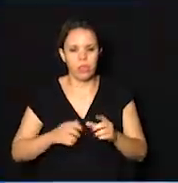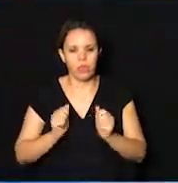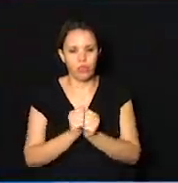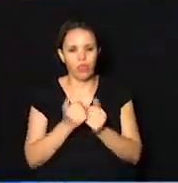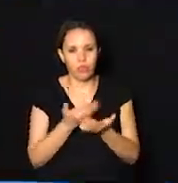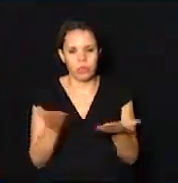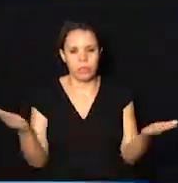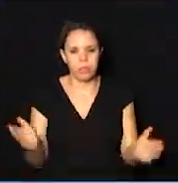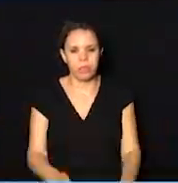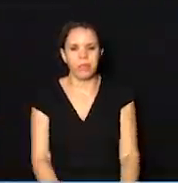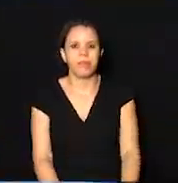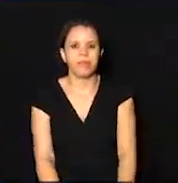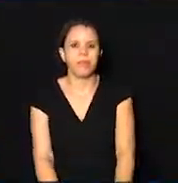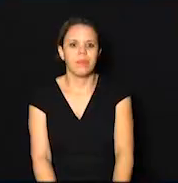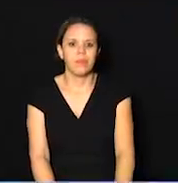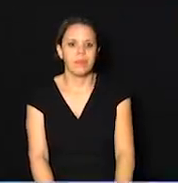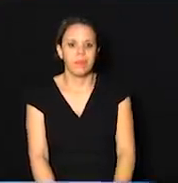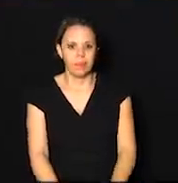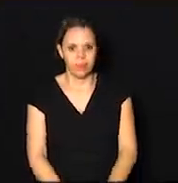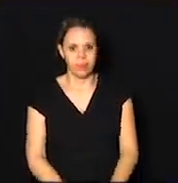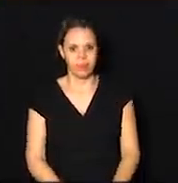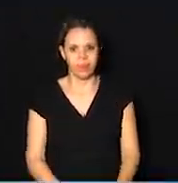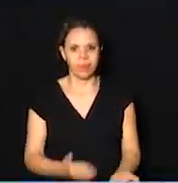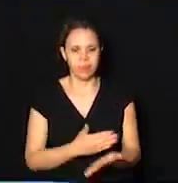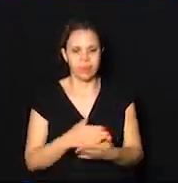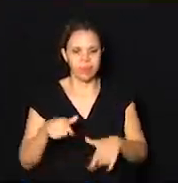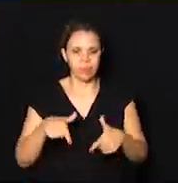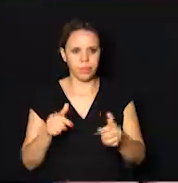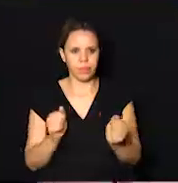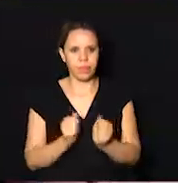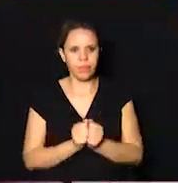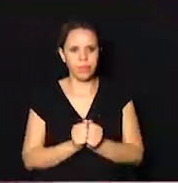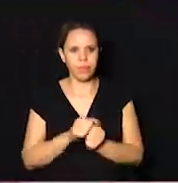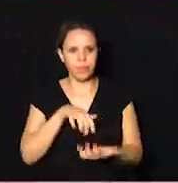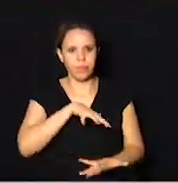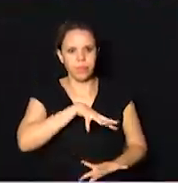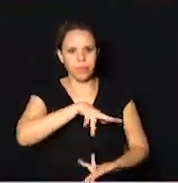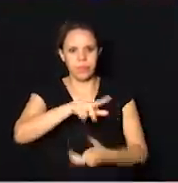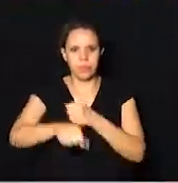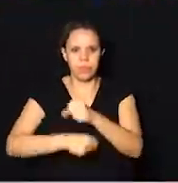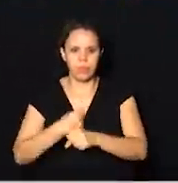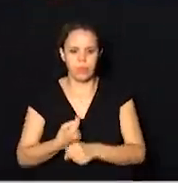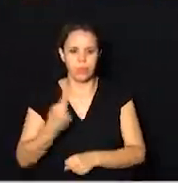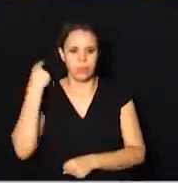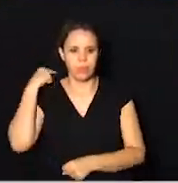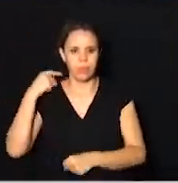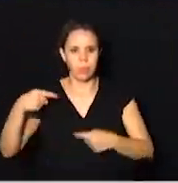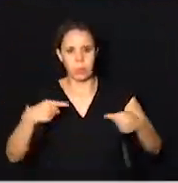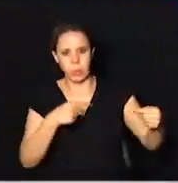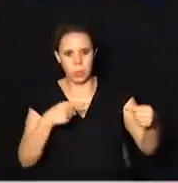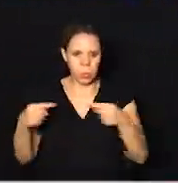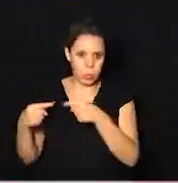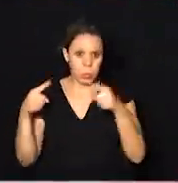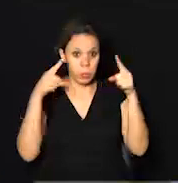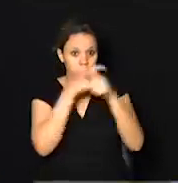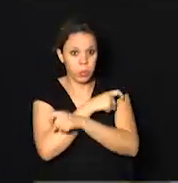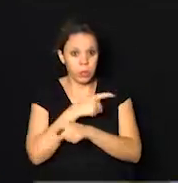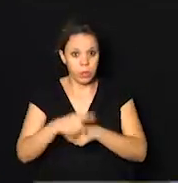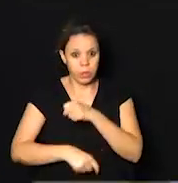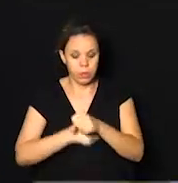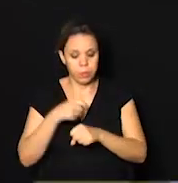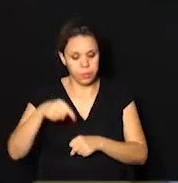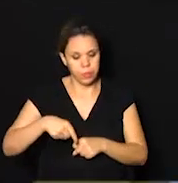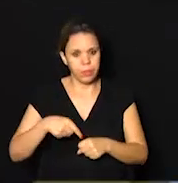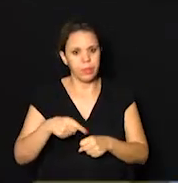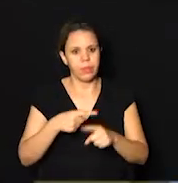lá e a gente começou a trabalhar junto no mundial do ano passado caiu uma competição muito complicado